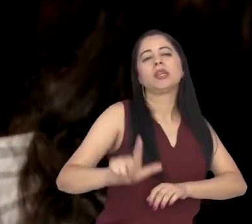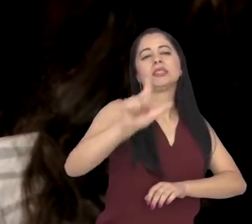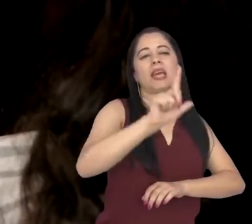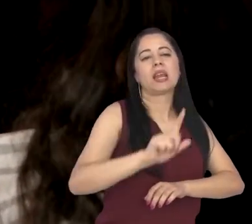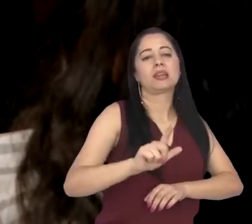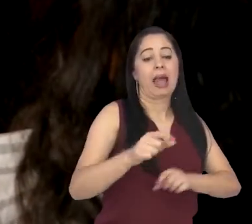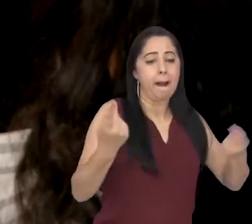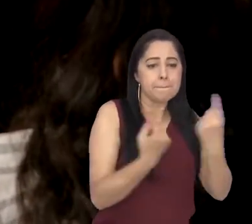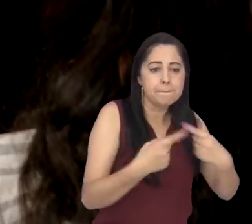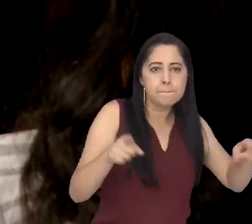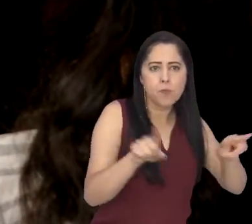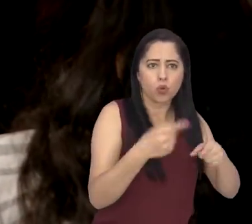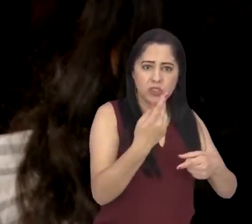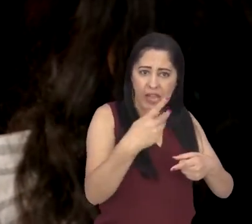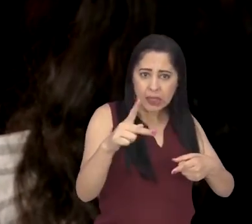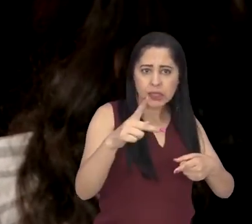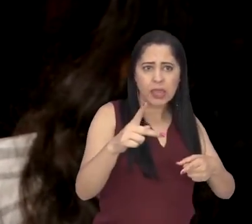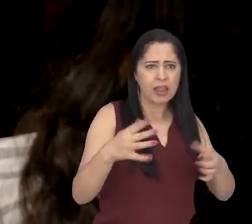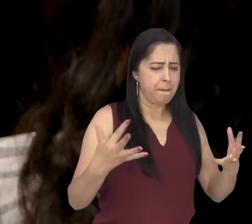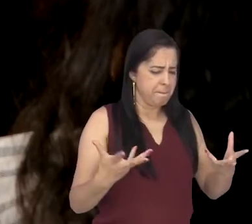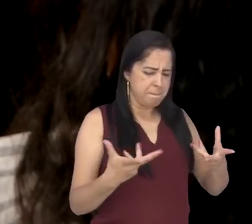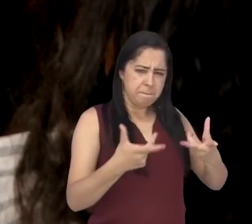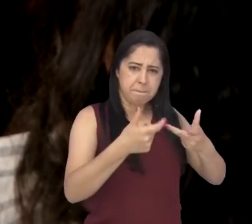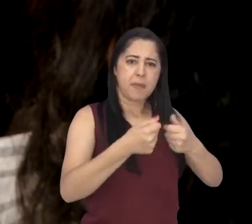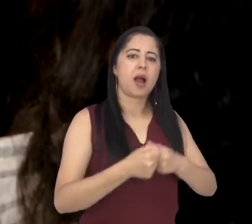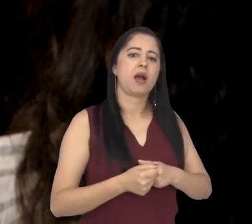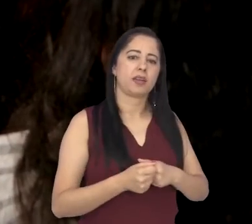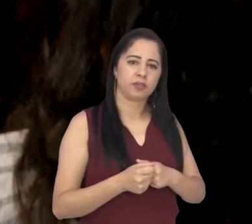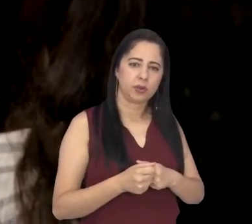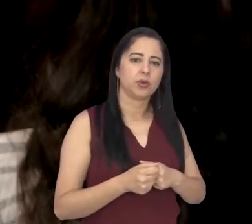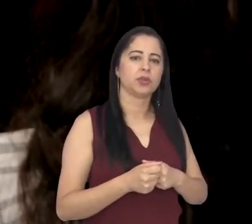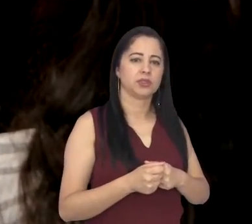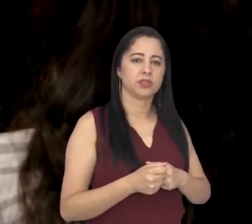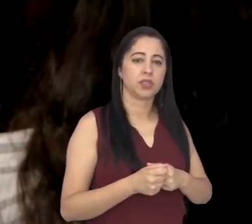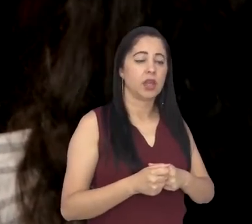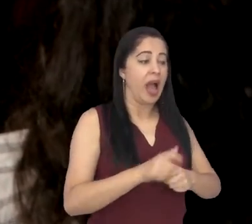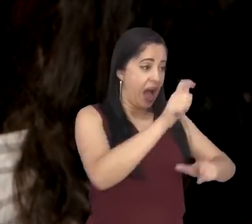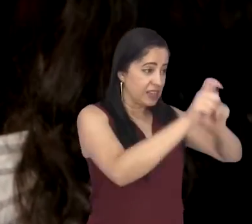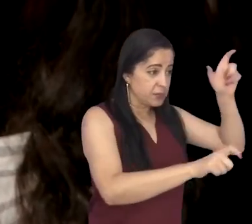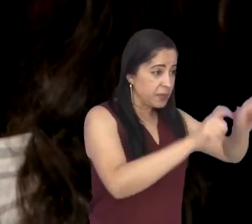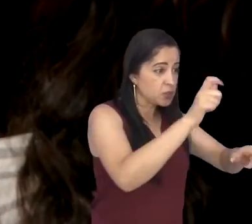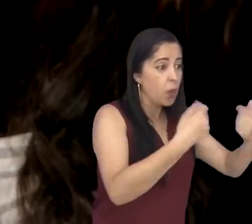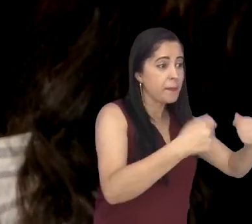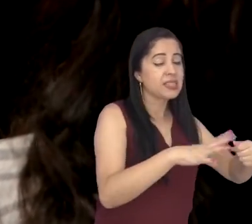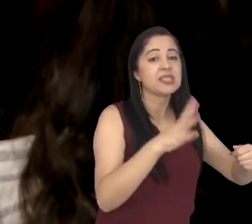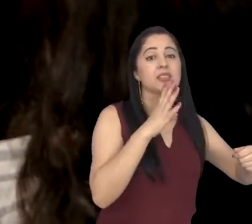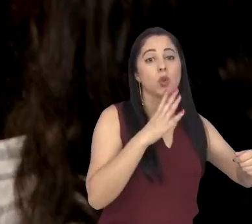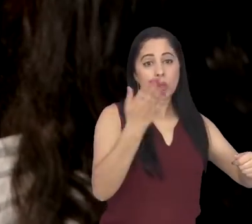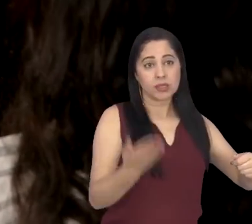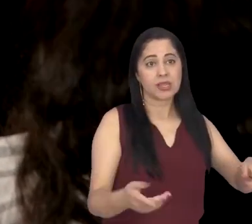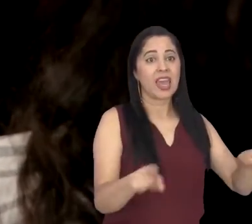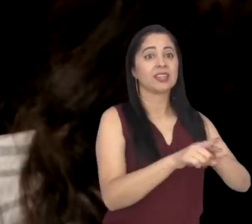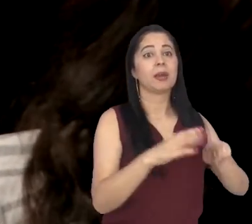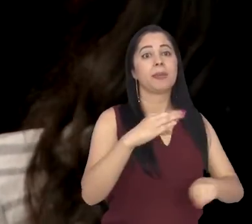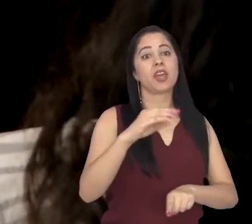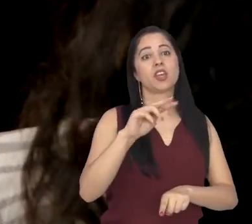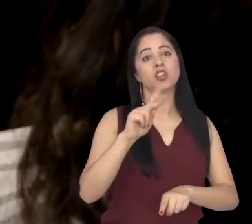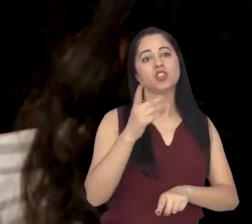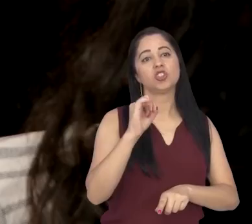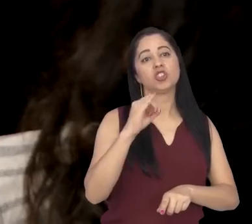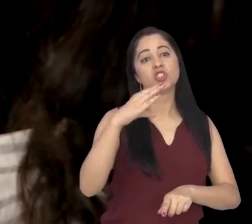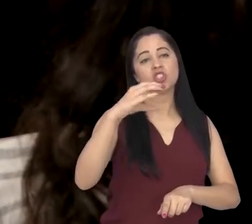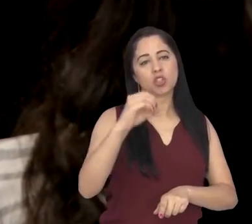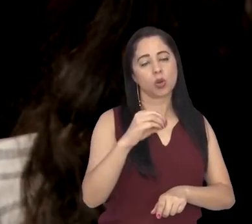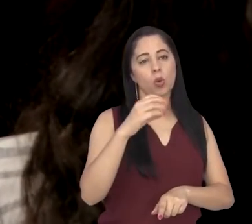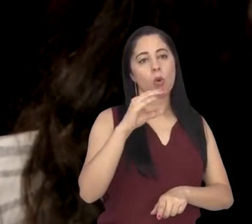musicalidade fantástica, que evidentemente, não só para minha geração, mas as pessoas têm que saber disso, Chico Buarque, por exemplo, independente de suas